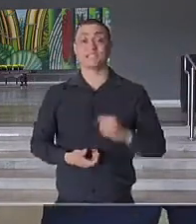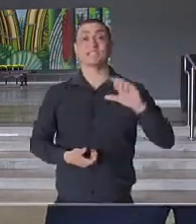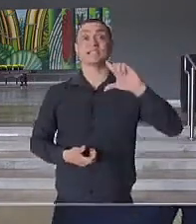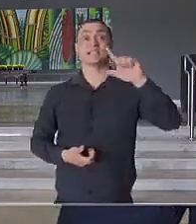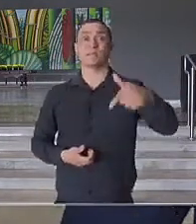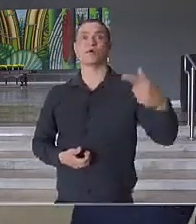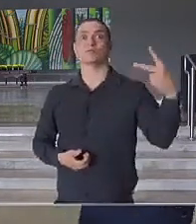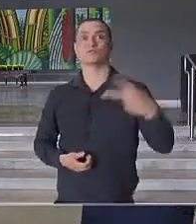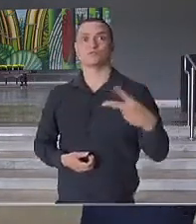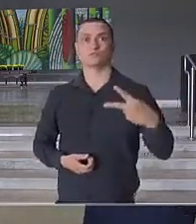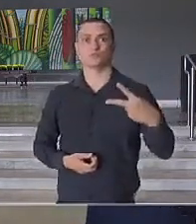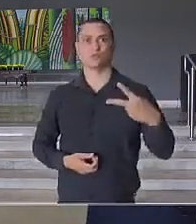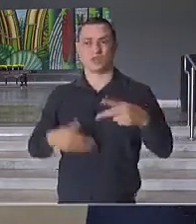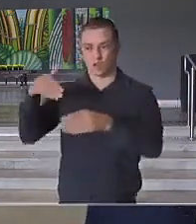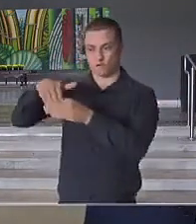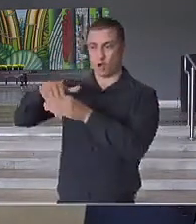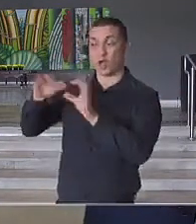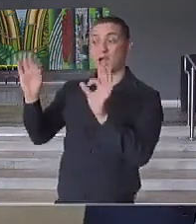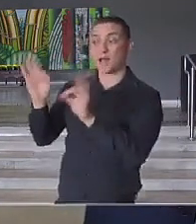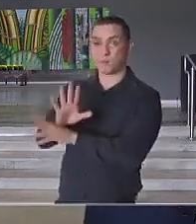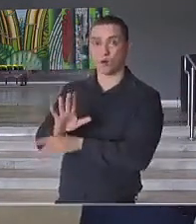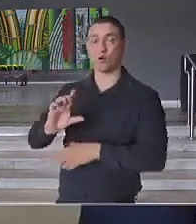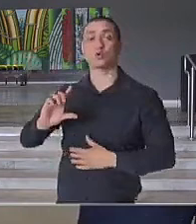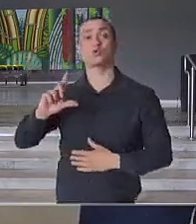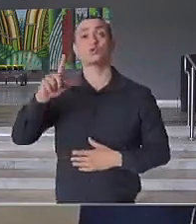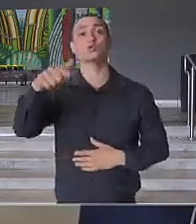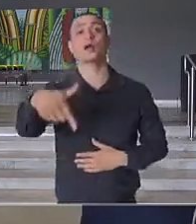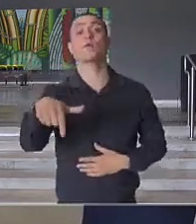seguida, terminando a eleição, nós entramos